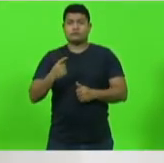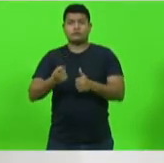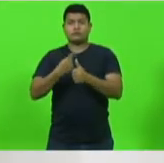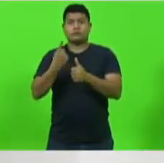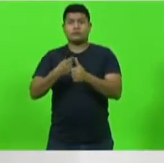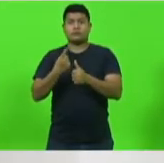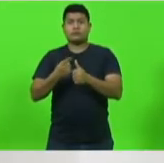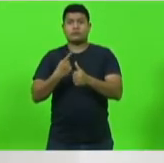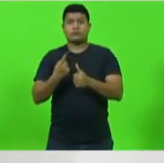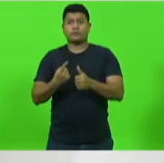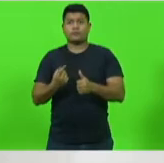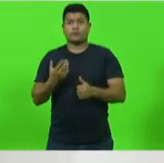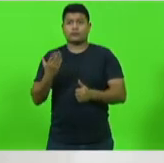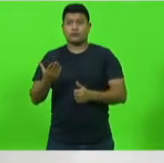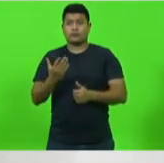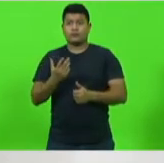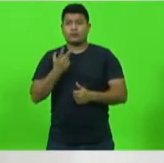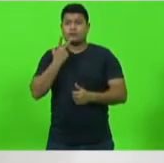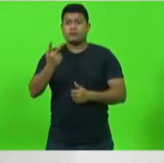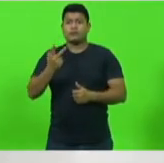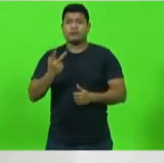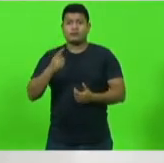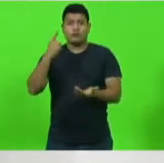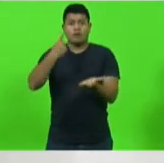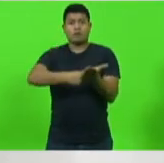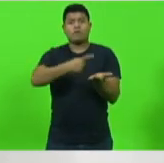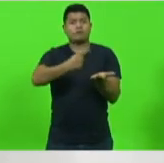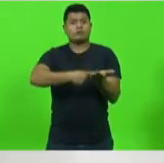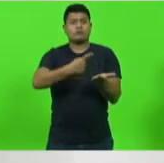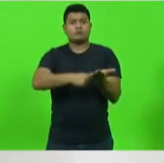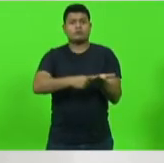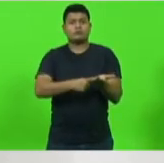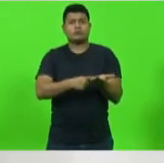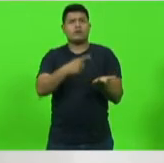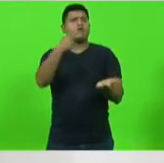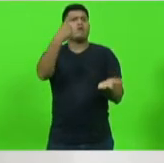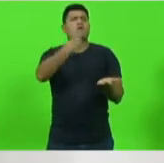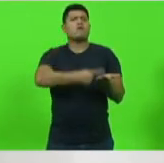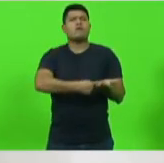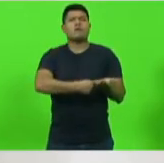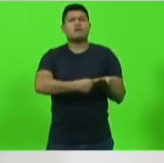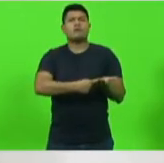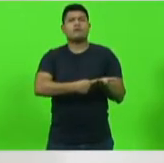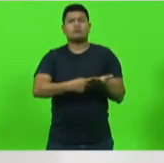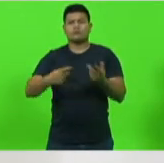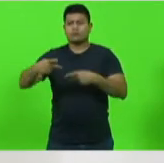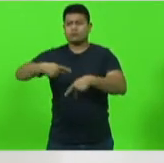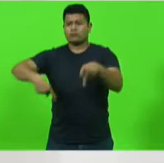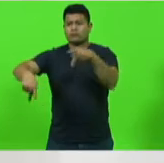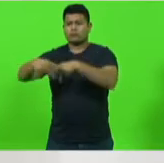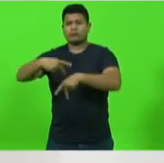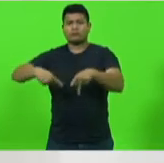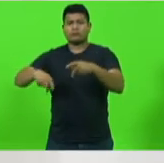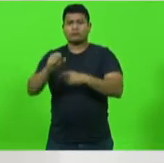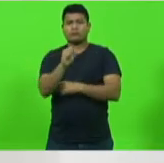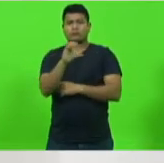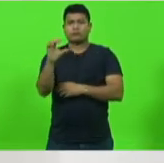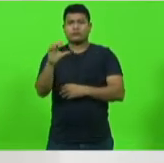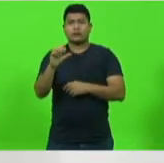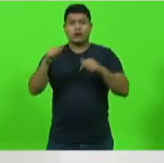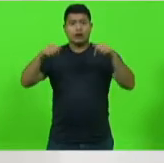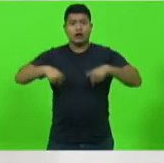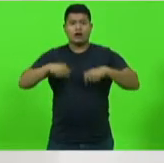o que se tem repetido muito sobre esse tal acordo. Acordo com o povo de Santa Catarina se faz nessa